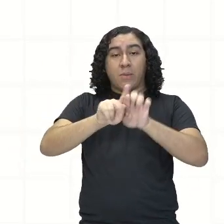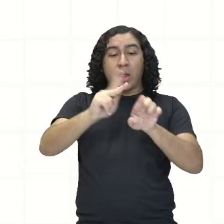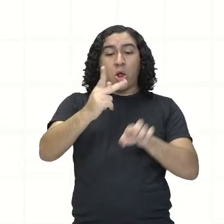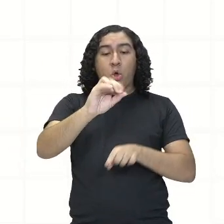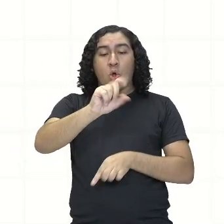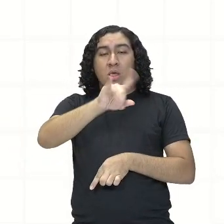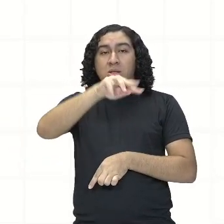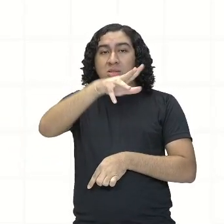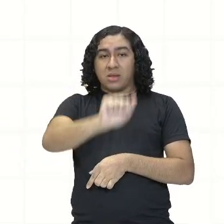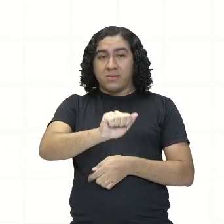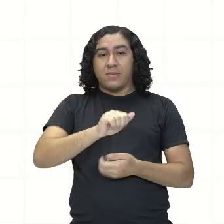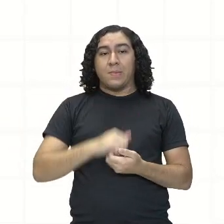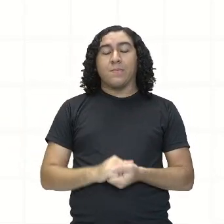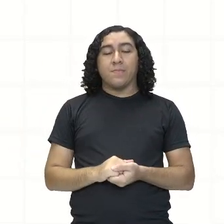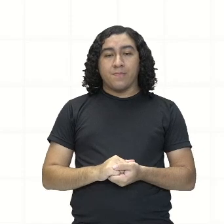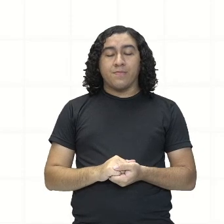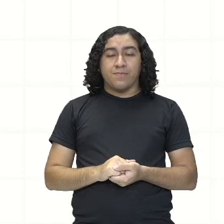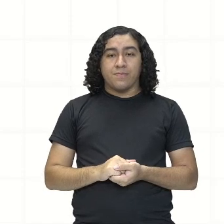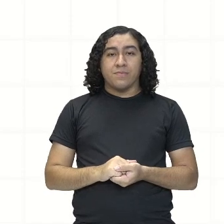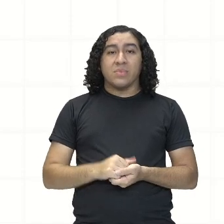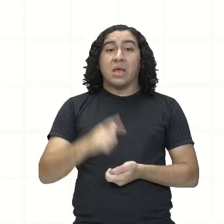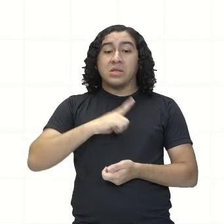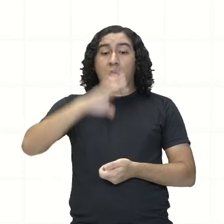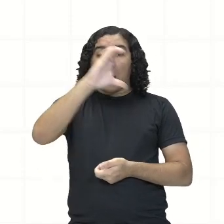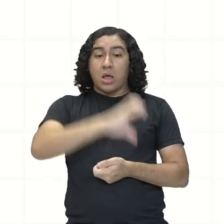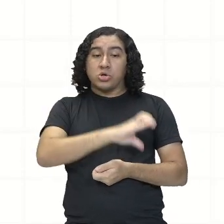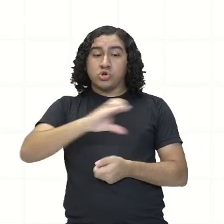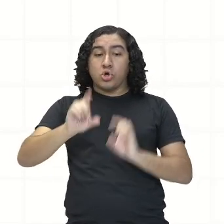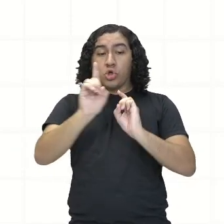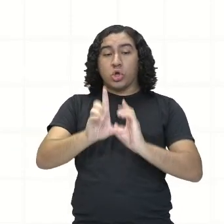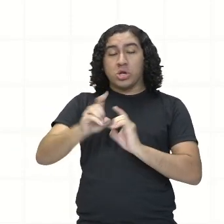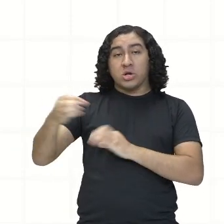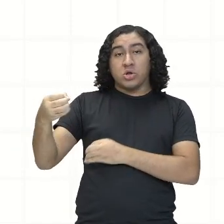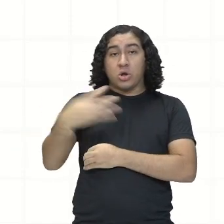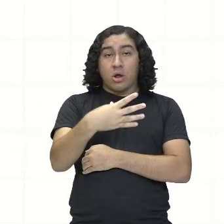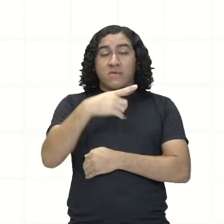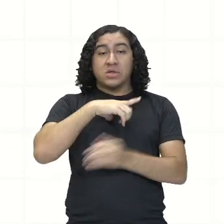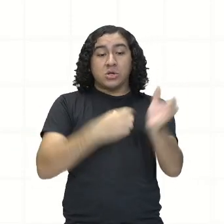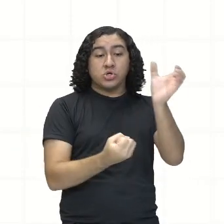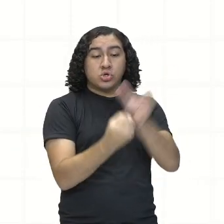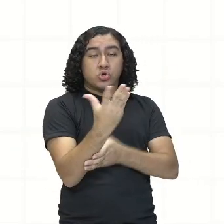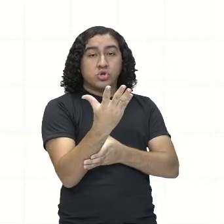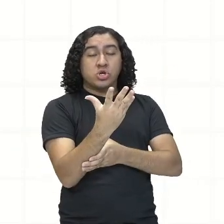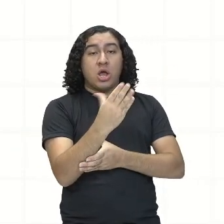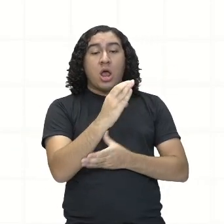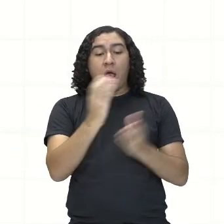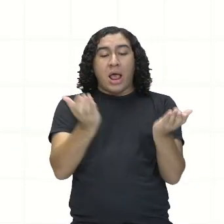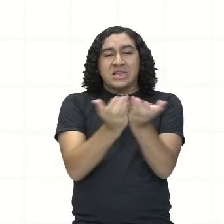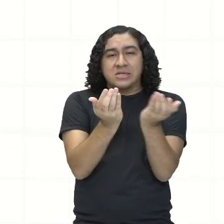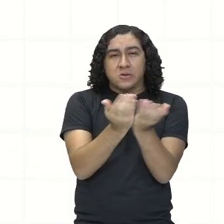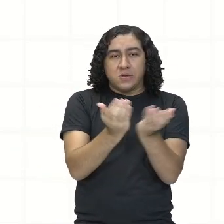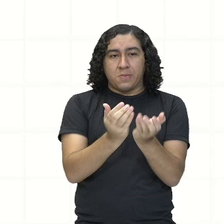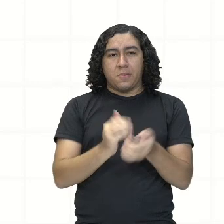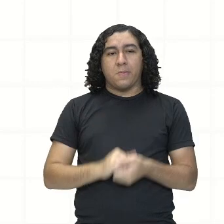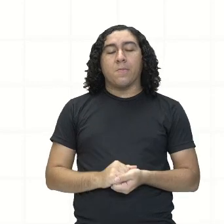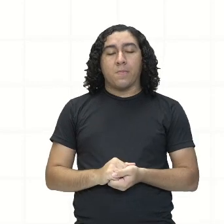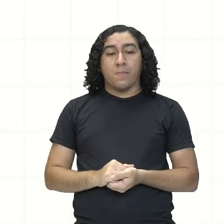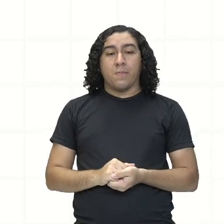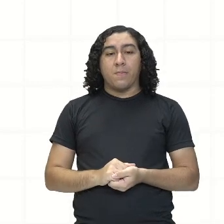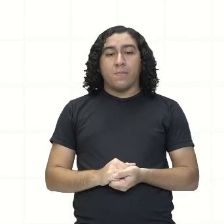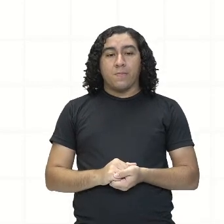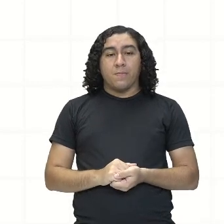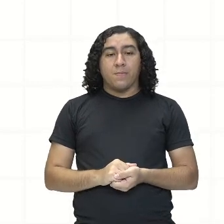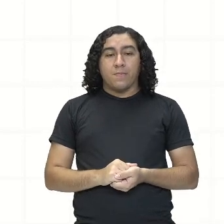catecismo calvinista, em que vai instituir a religião cristã. Então, o Calvino ele vai ser ali um